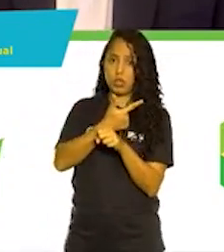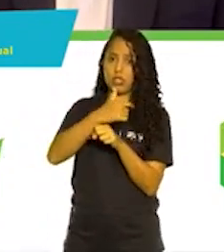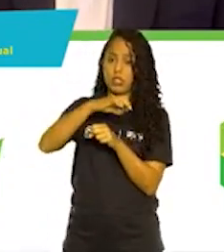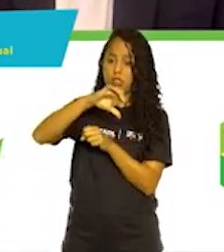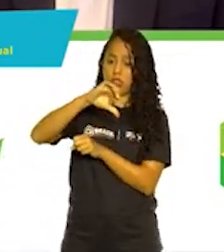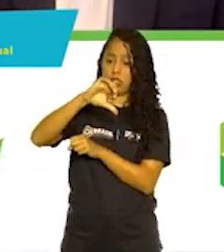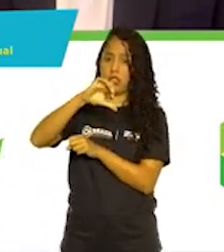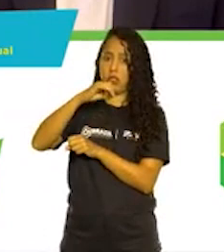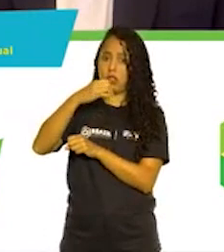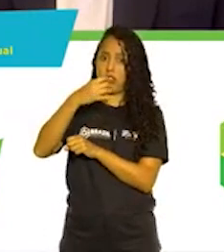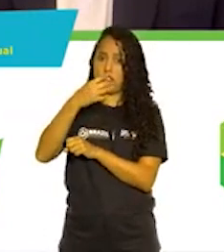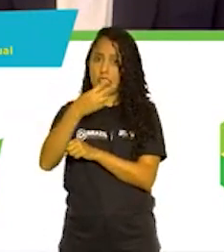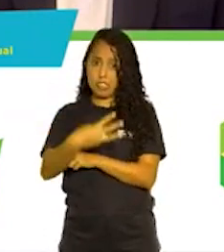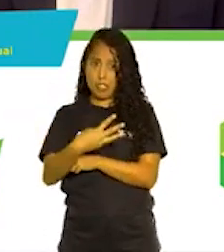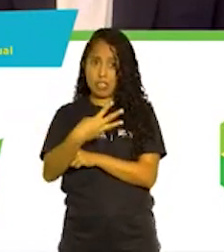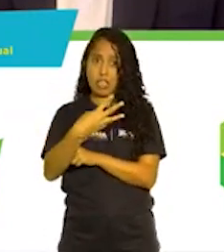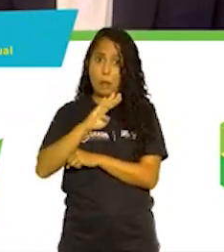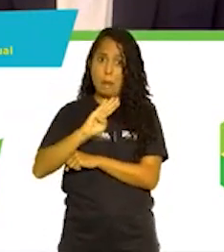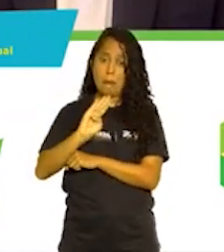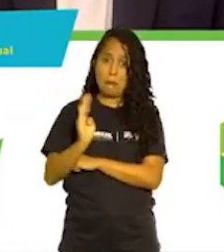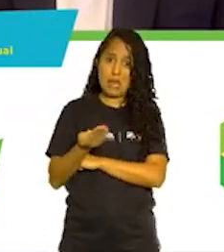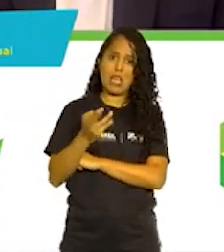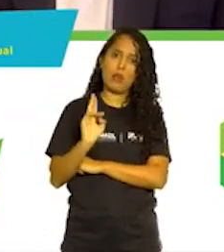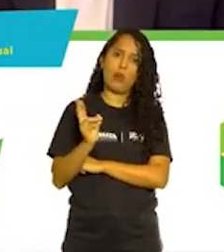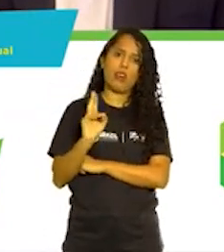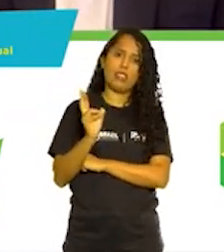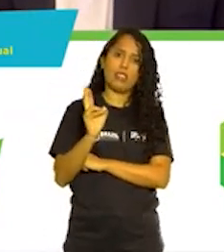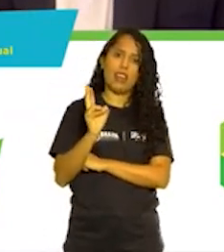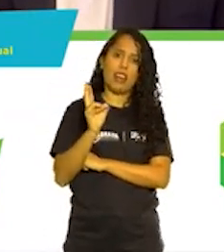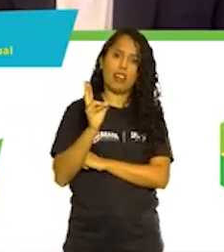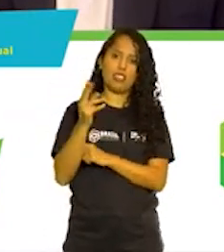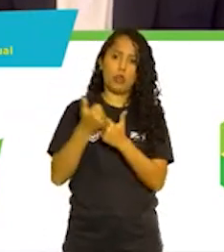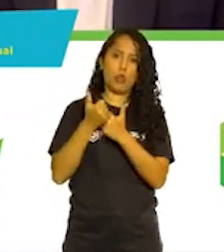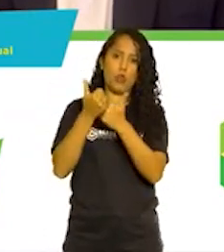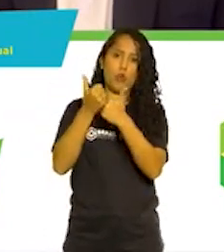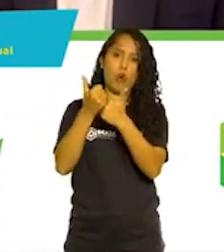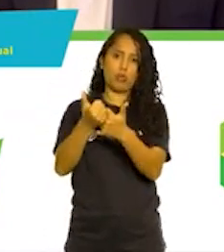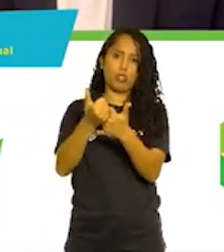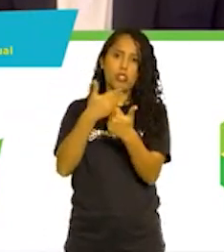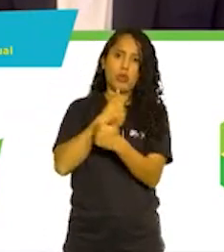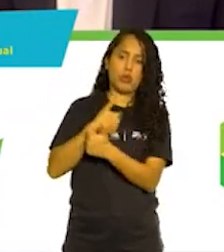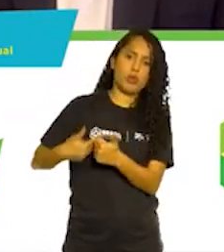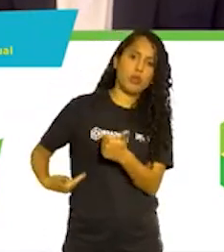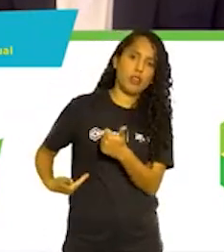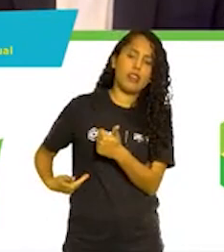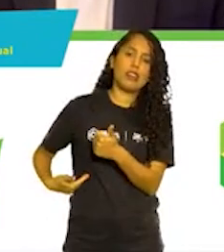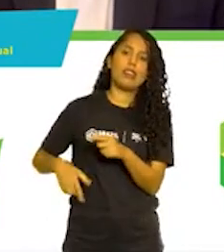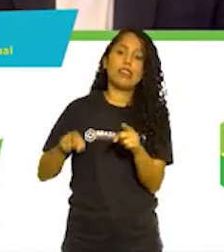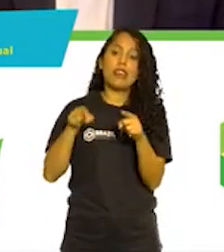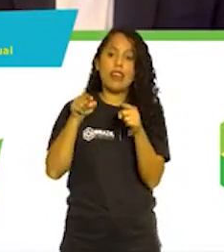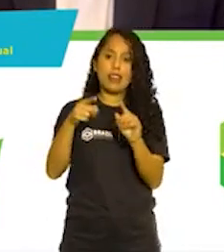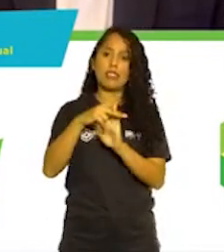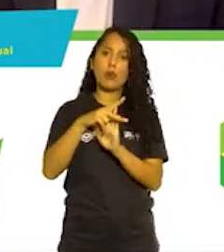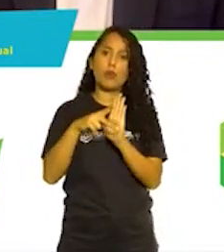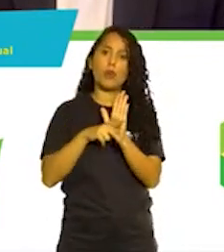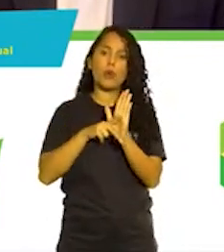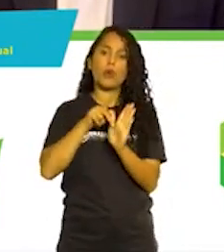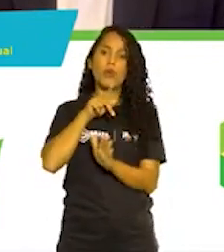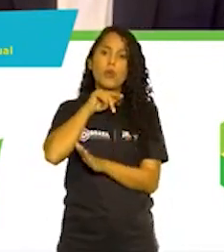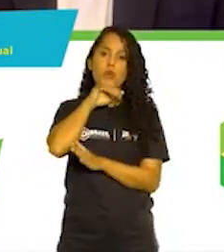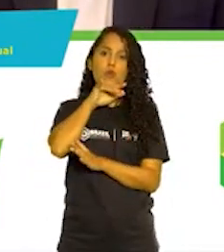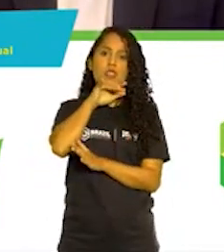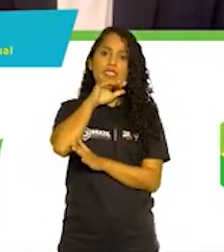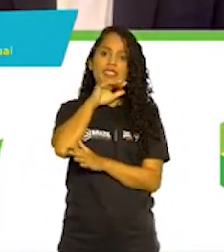bilhões de reais com o auxílio emergencial, que é um programa ruim, ele foi